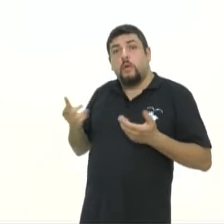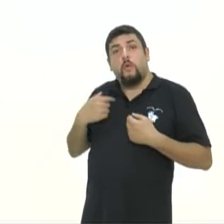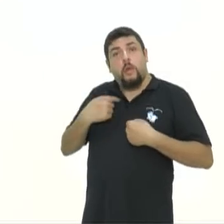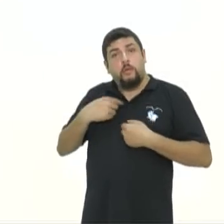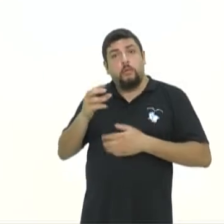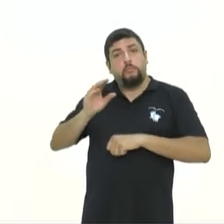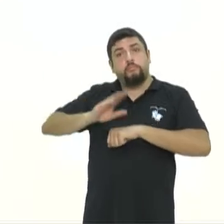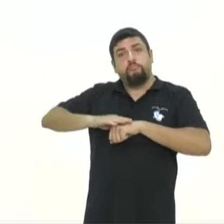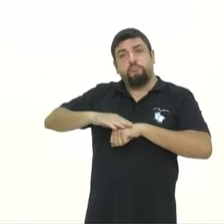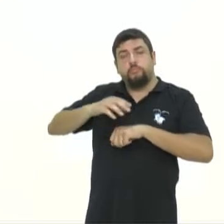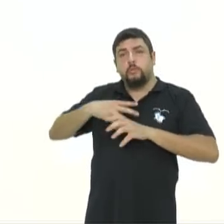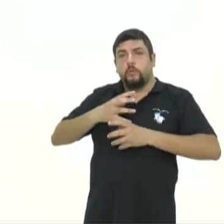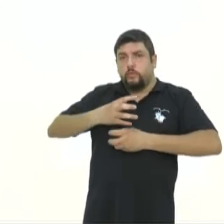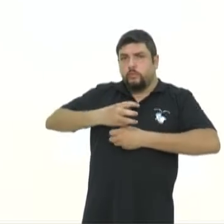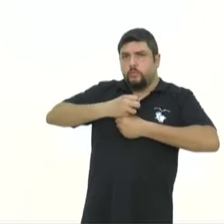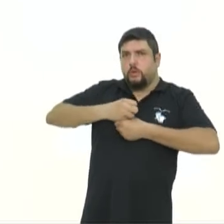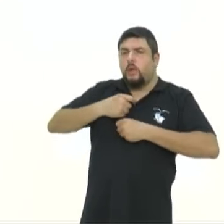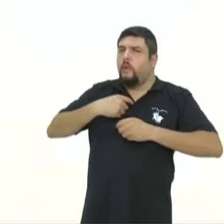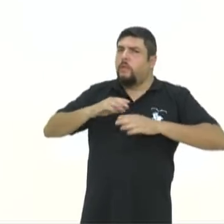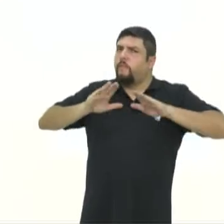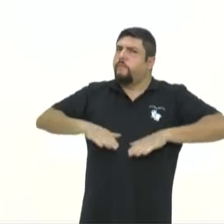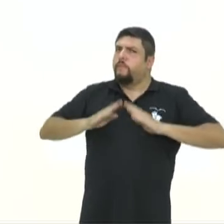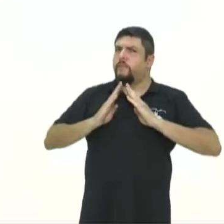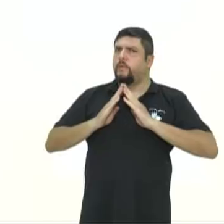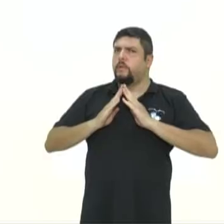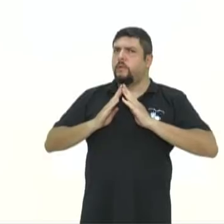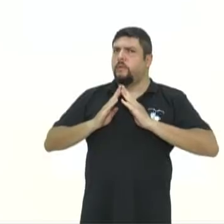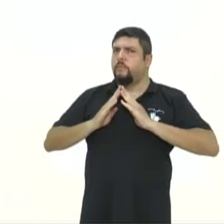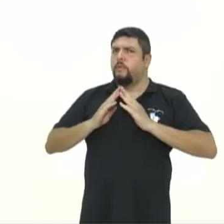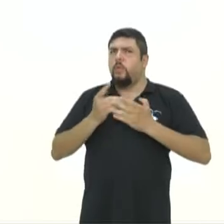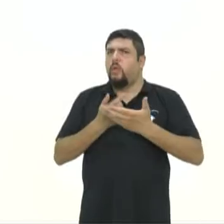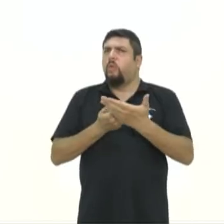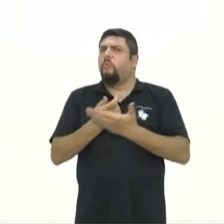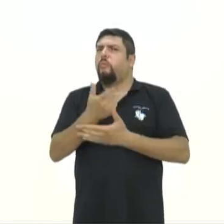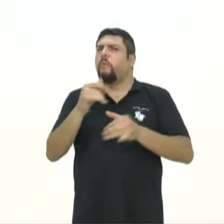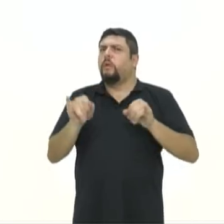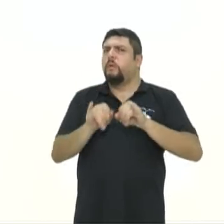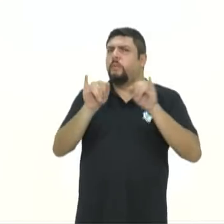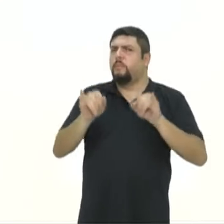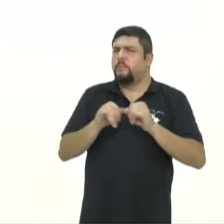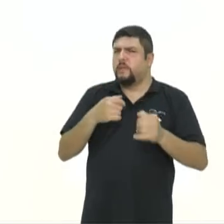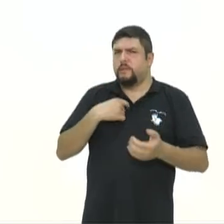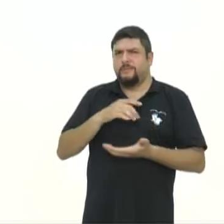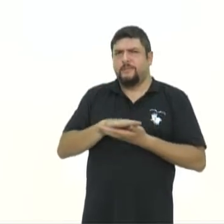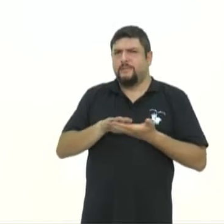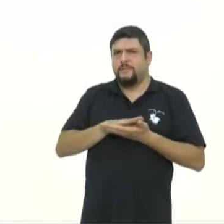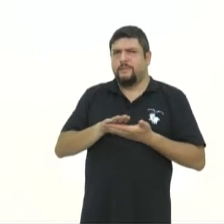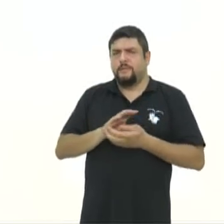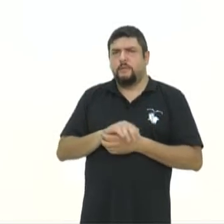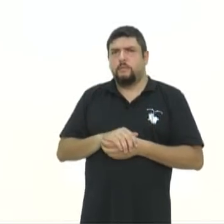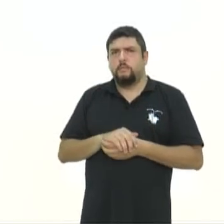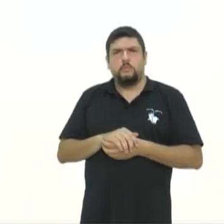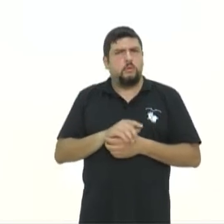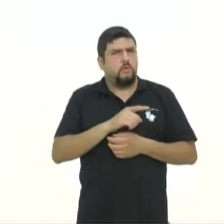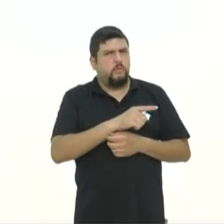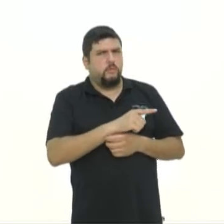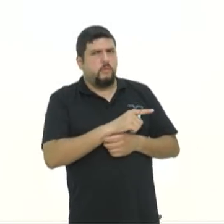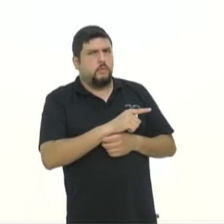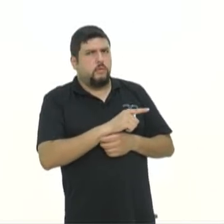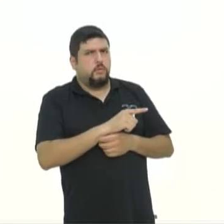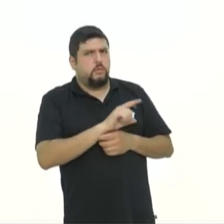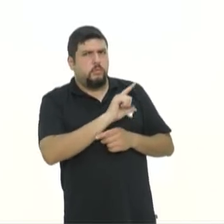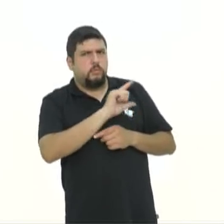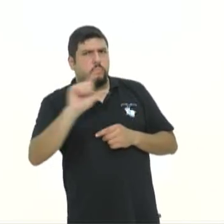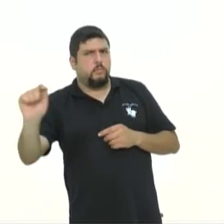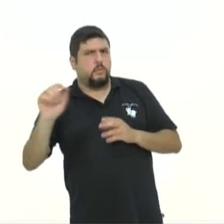compras. Nem saio mais de casa para comprar coisas supérfluas. Não sai mais de casa para comprar? Isso é